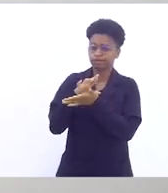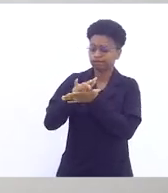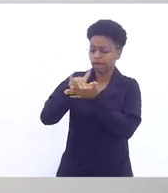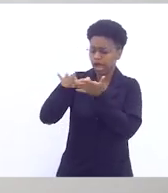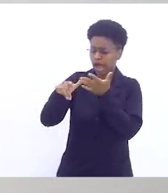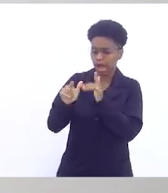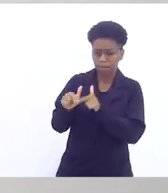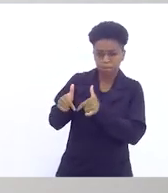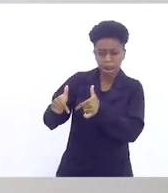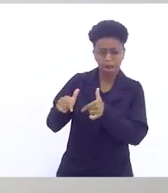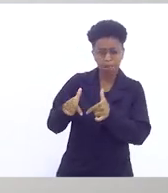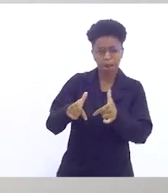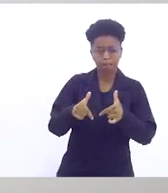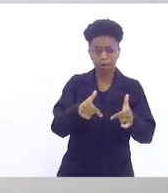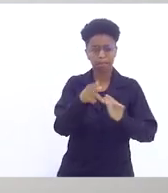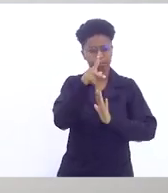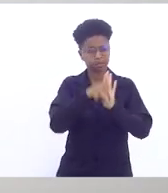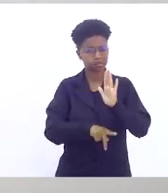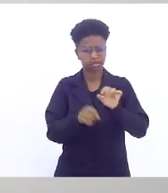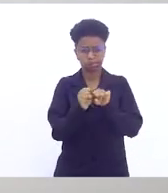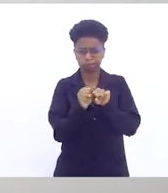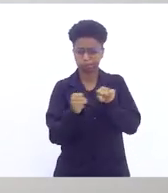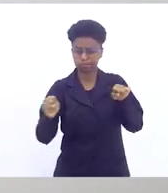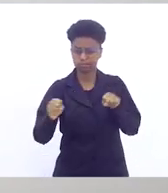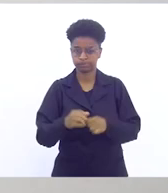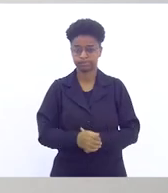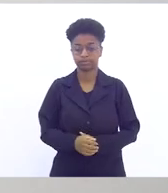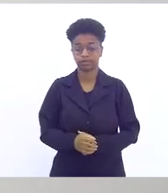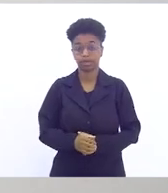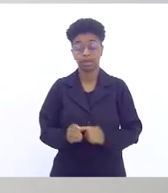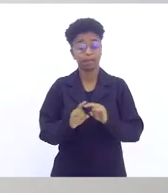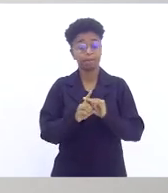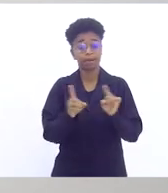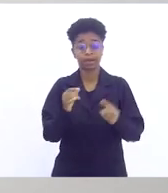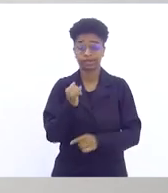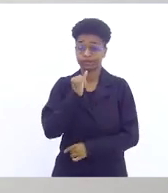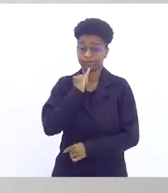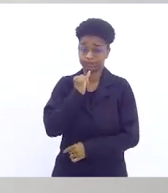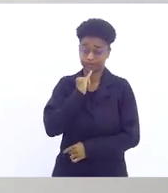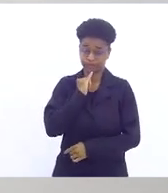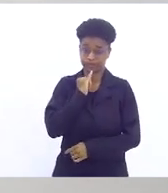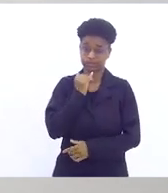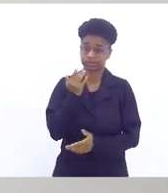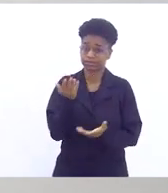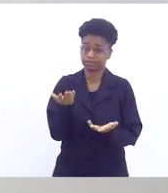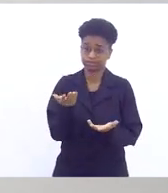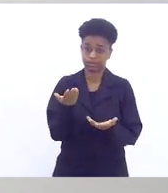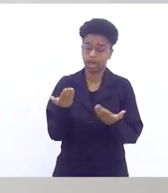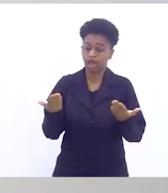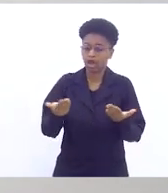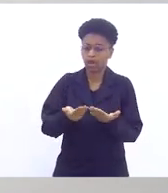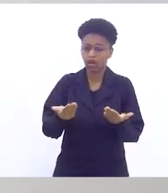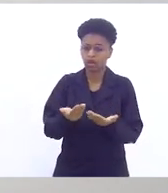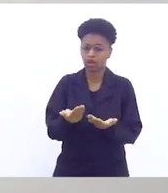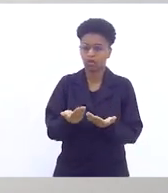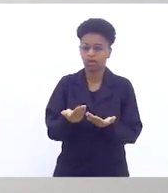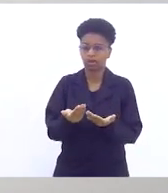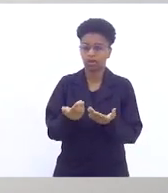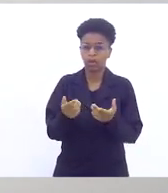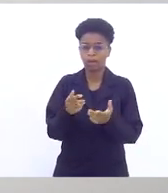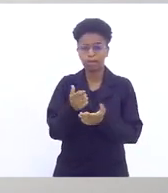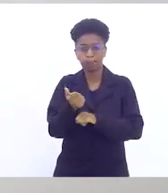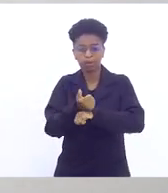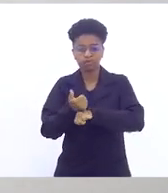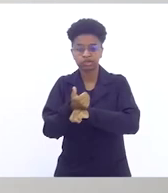execuções de projetos muito grande infelizmente com esse com esse com esse enfraquecimento dos profissionais